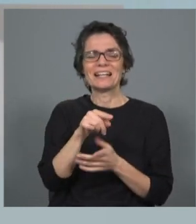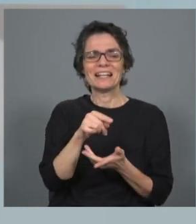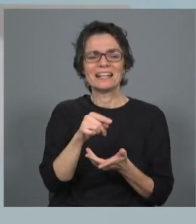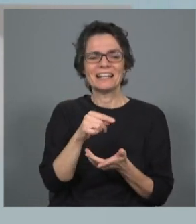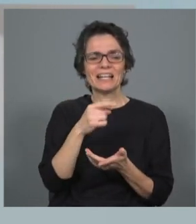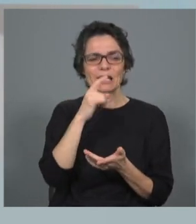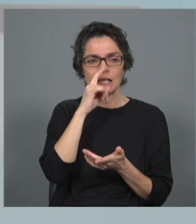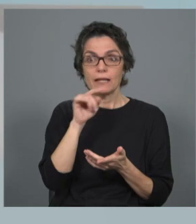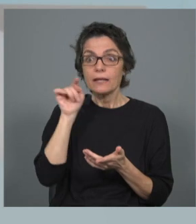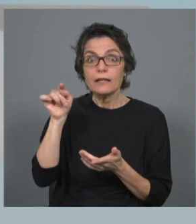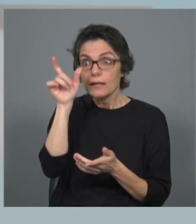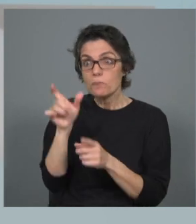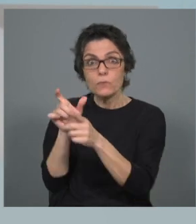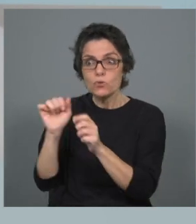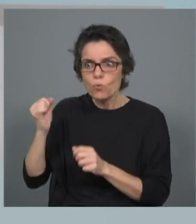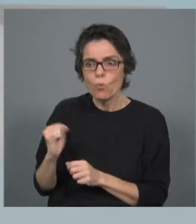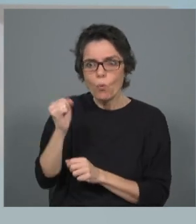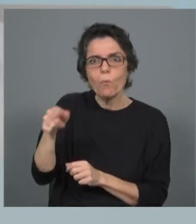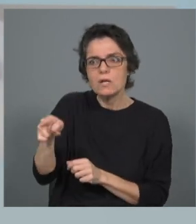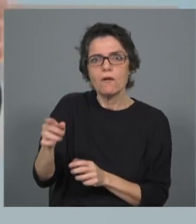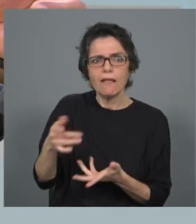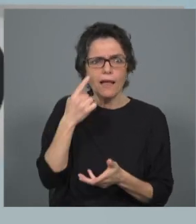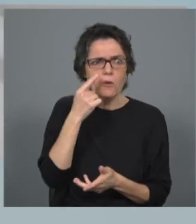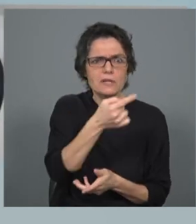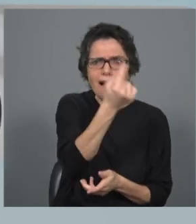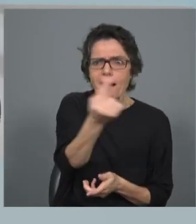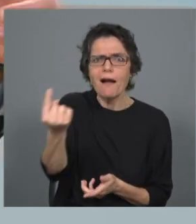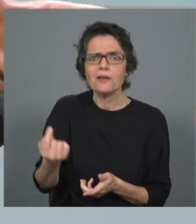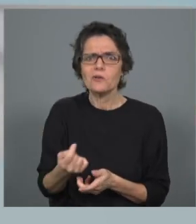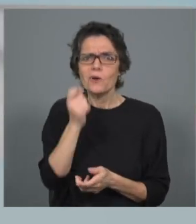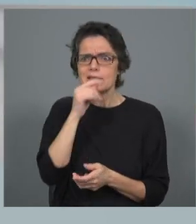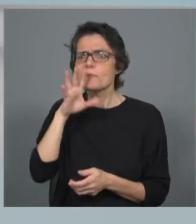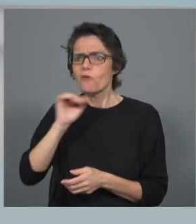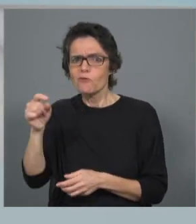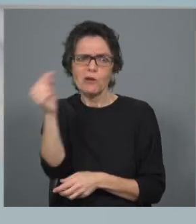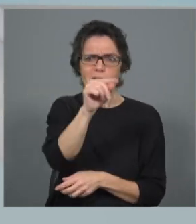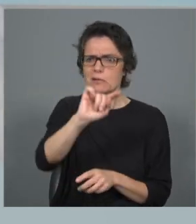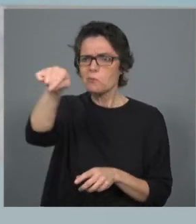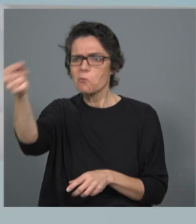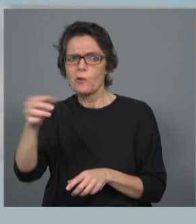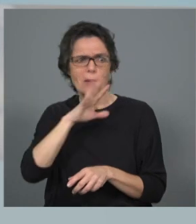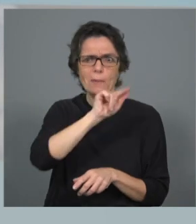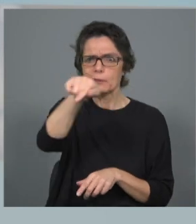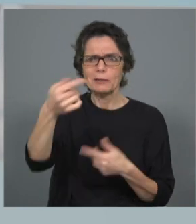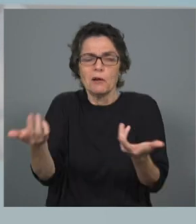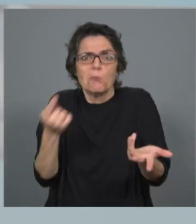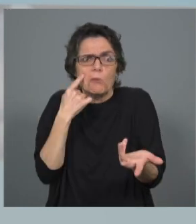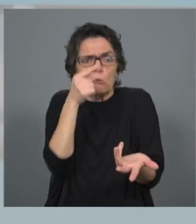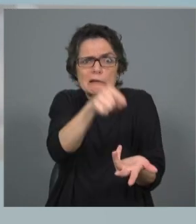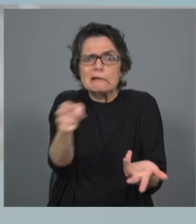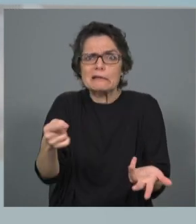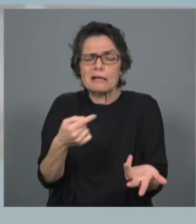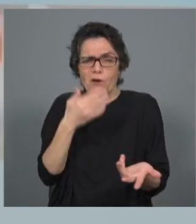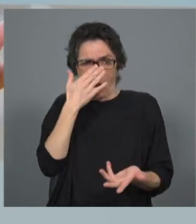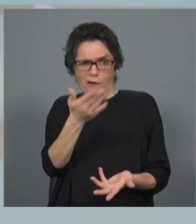saber conhecê-las verdadeiramente, saber quem é que elas eram, perceber quem é que eram os cordeiros, filhos desta ovelha ou daquela ovelha, conhecer por dentro aquele